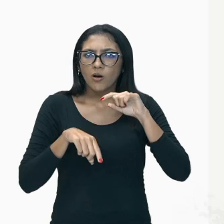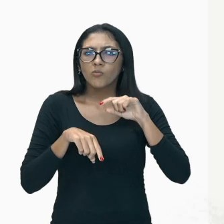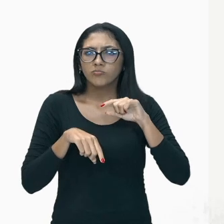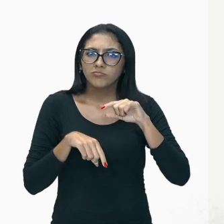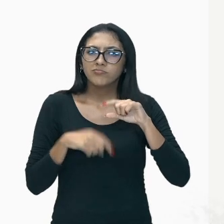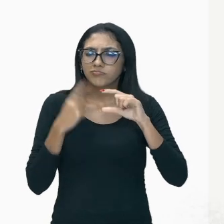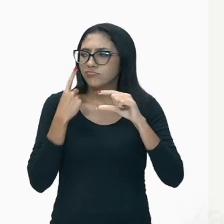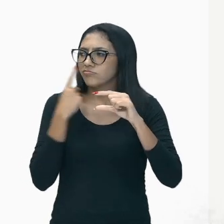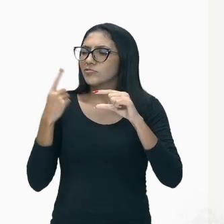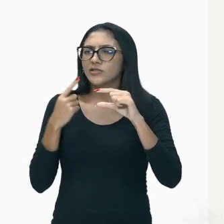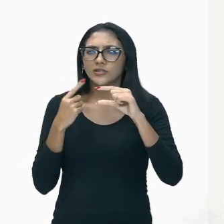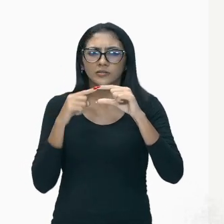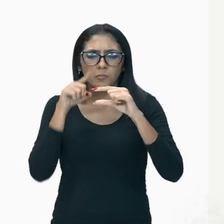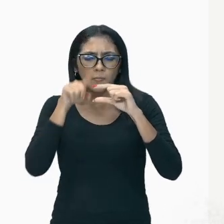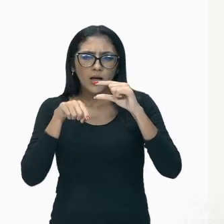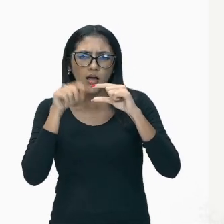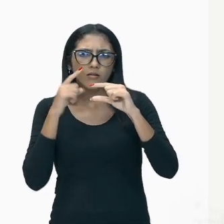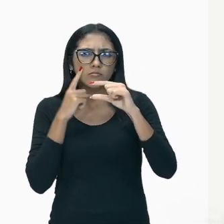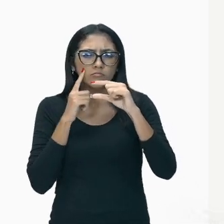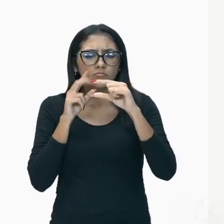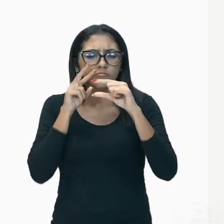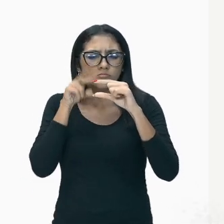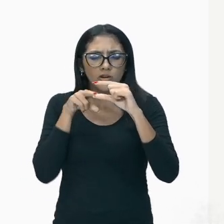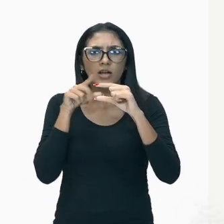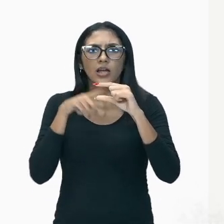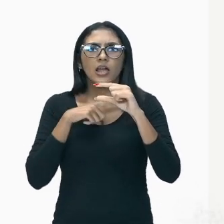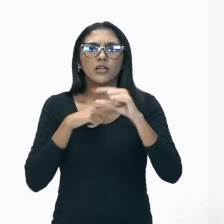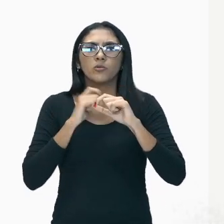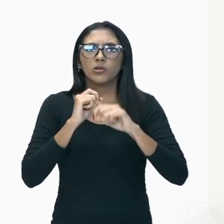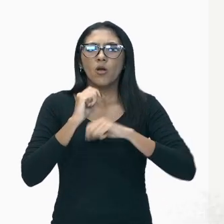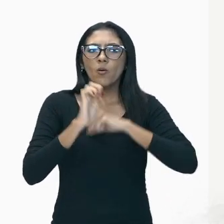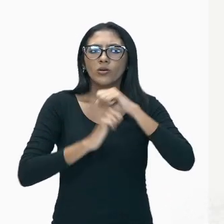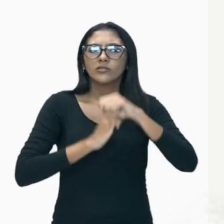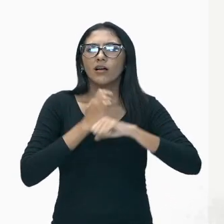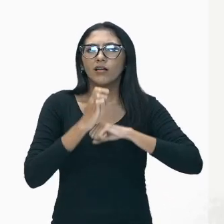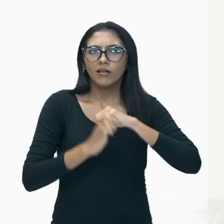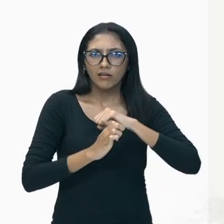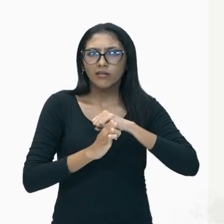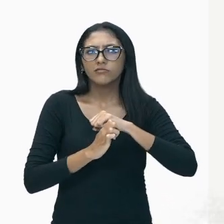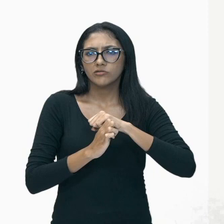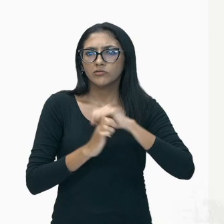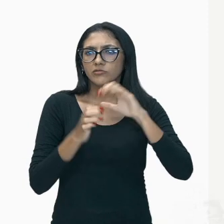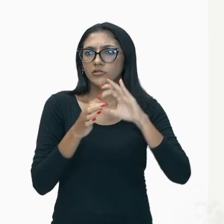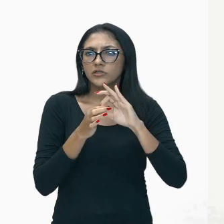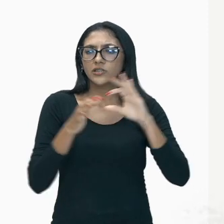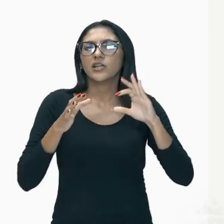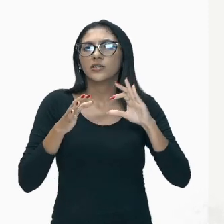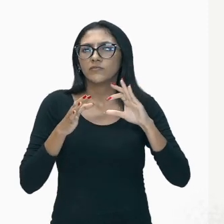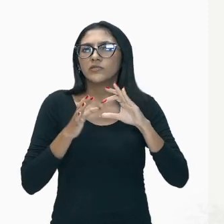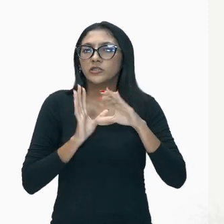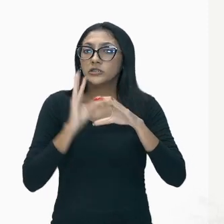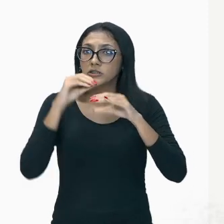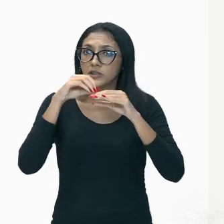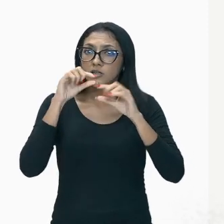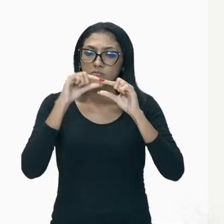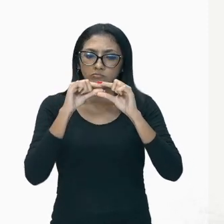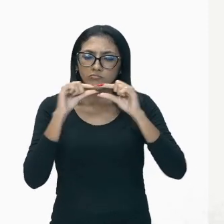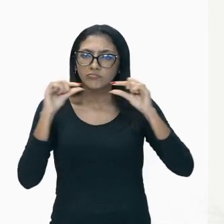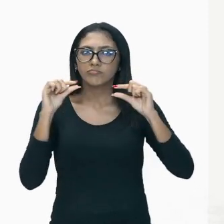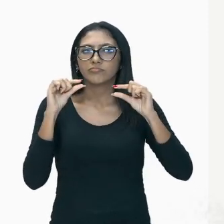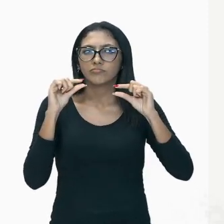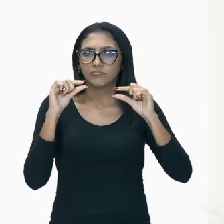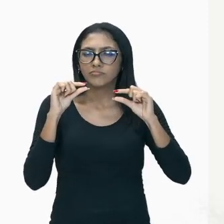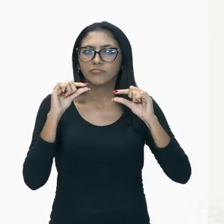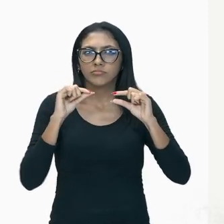E dentro aparecem os elétrons livres no átomo. E quando